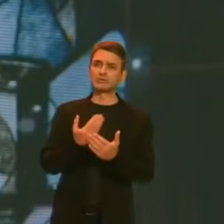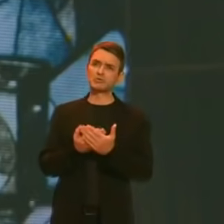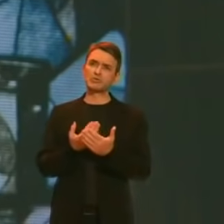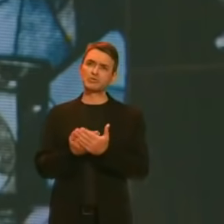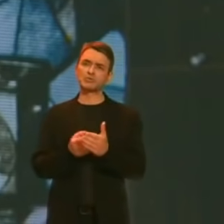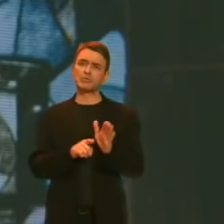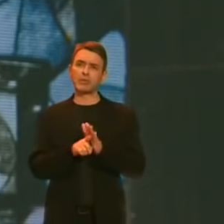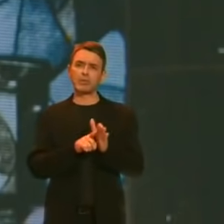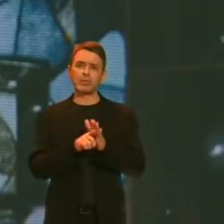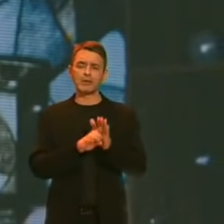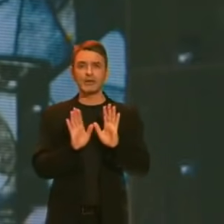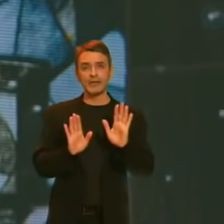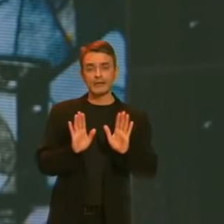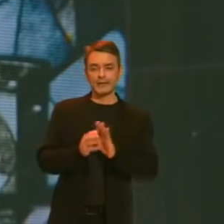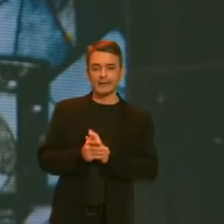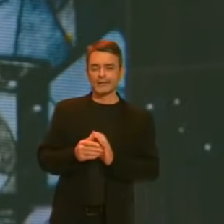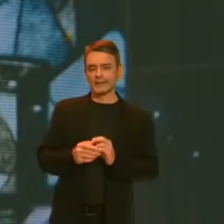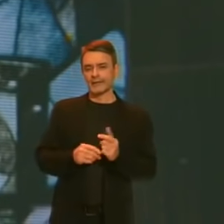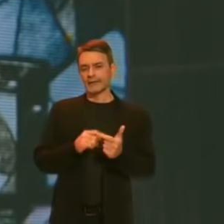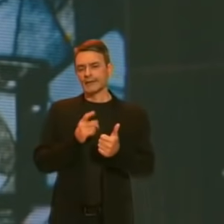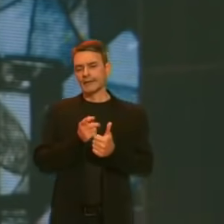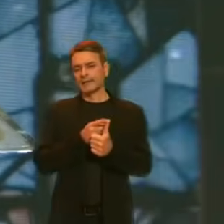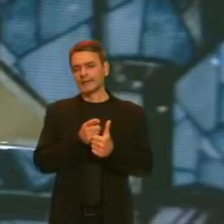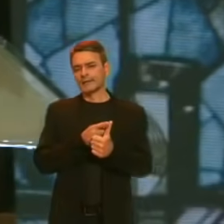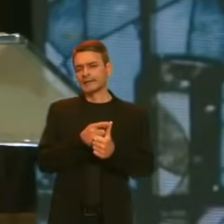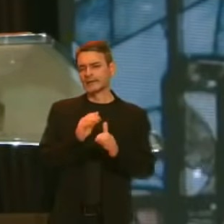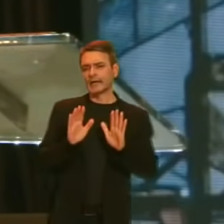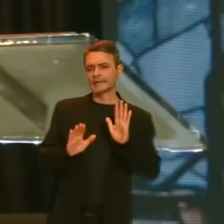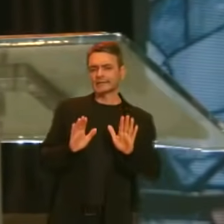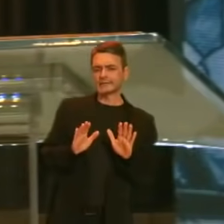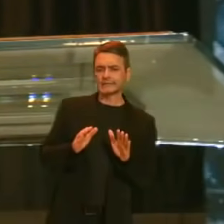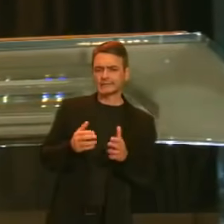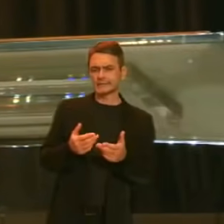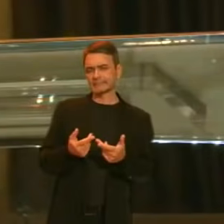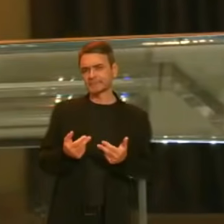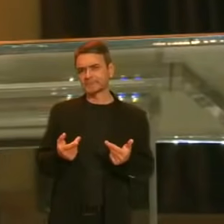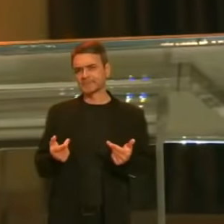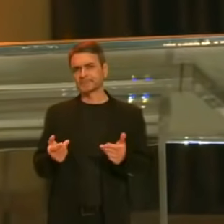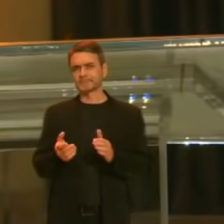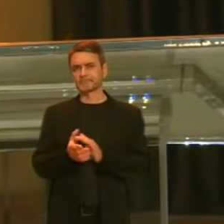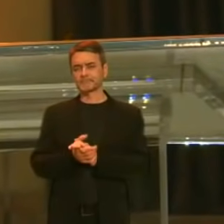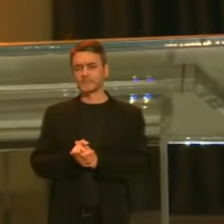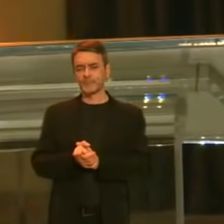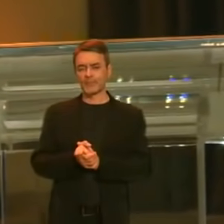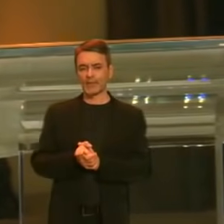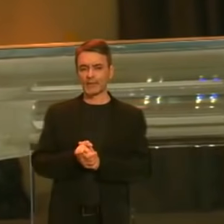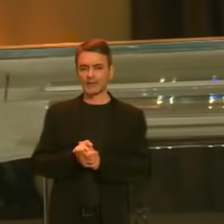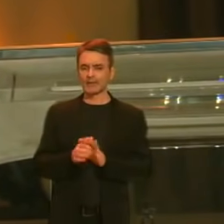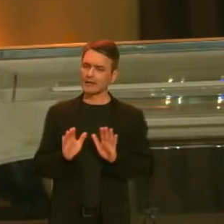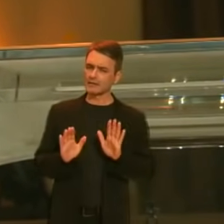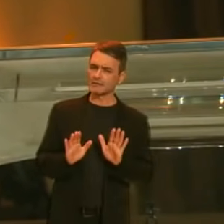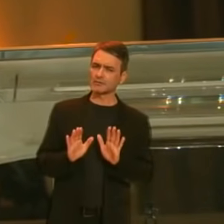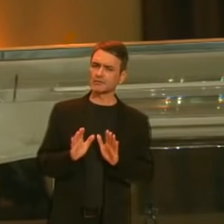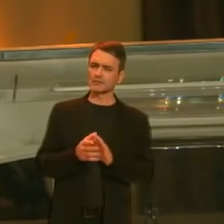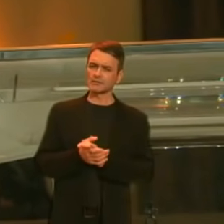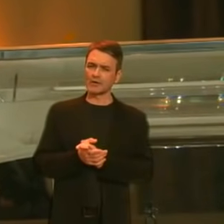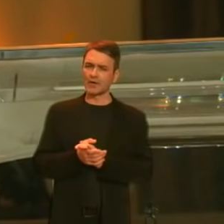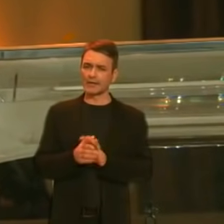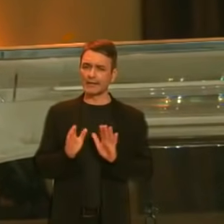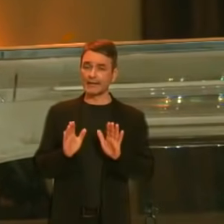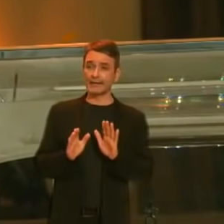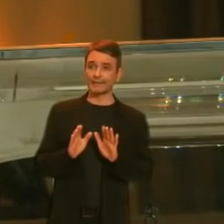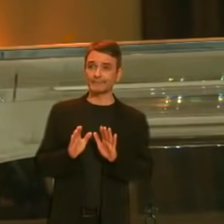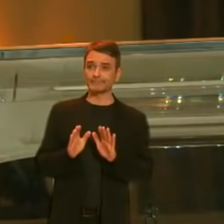A primeira é que estas realidades, elas não são distantes